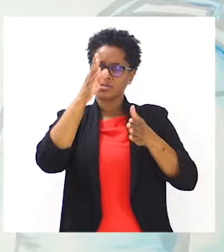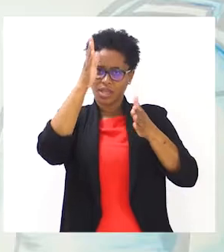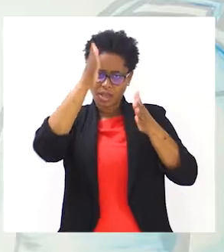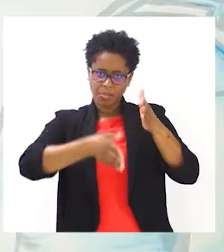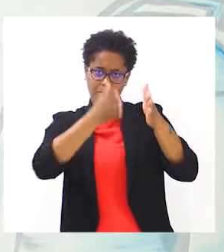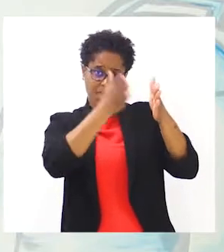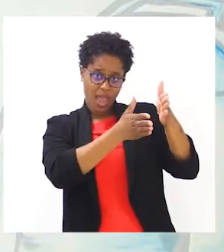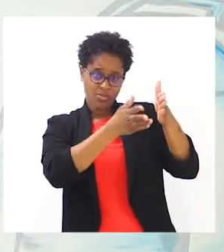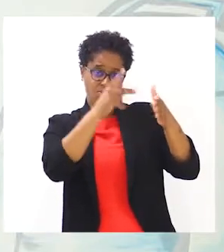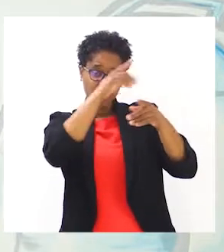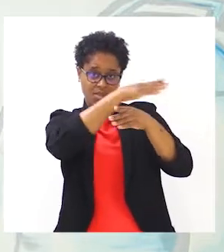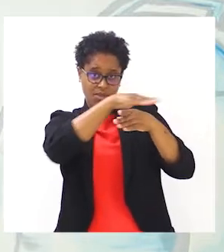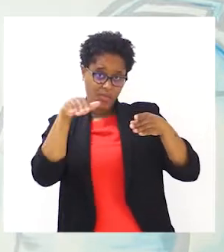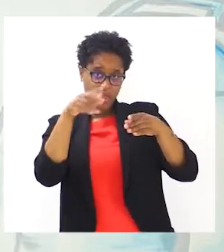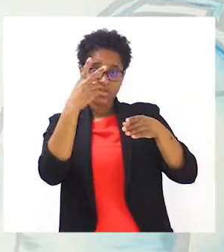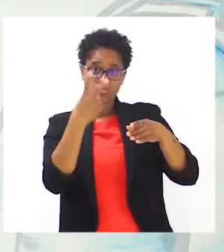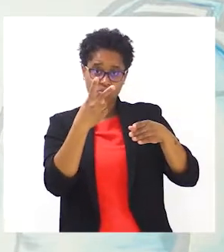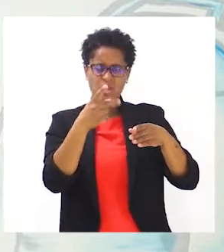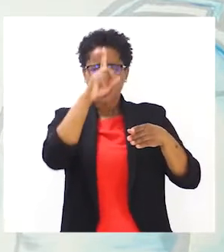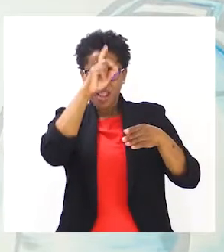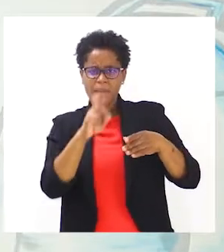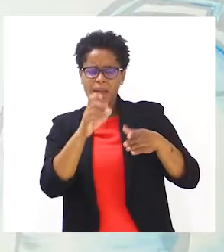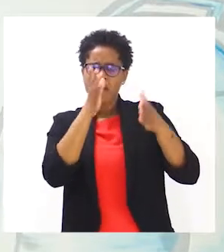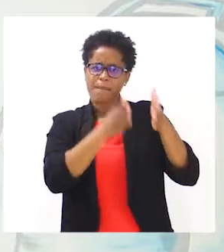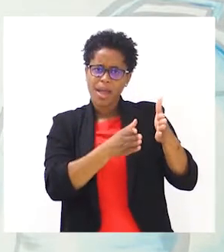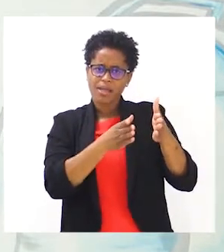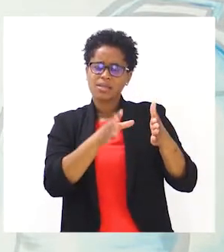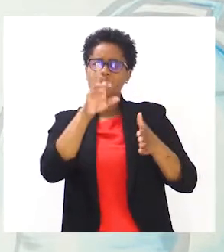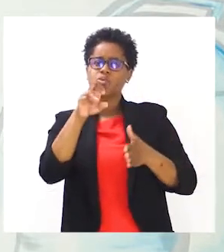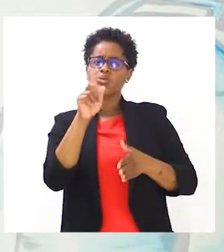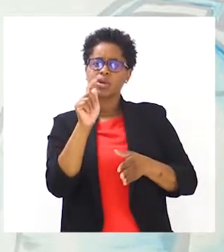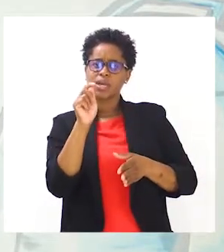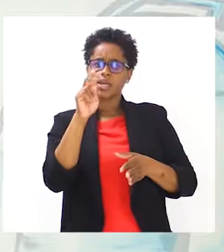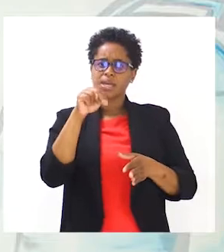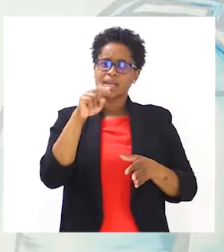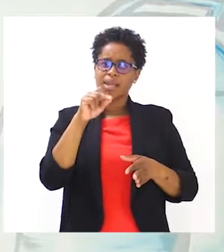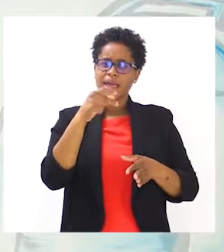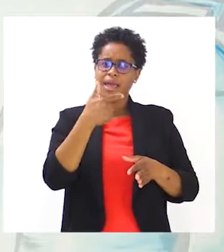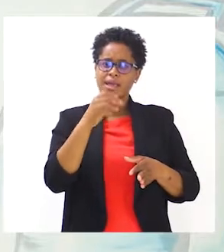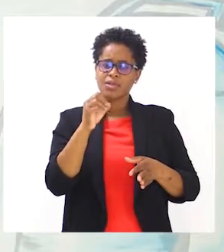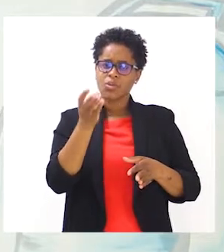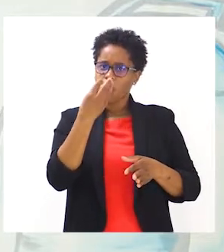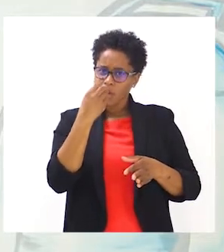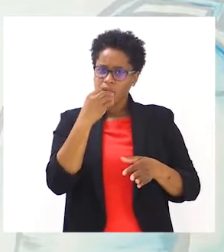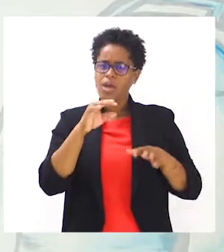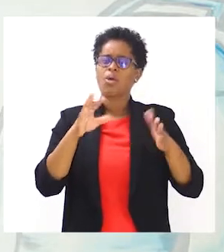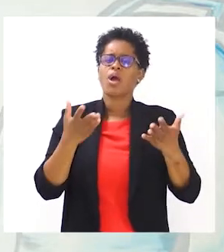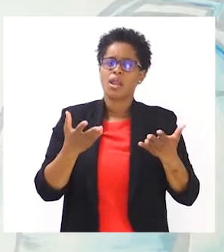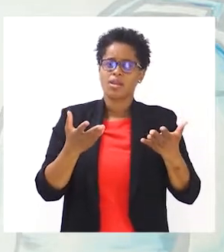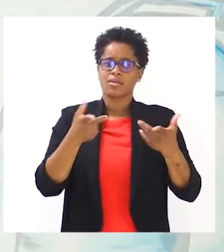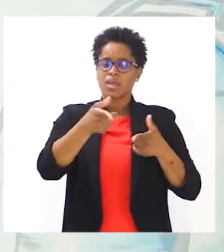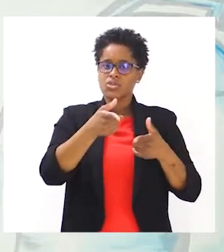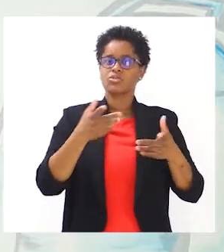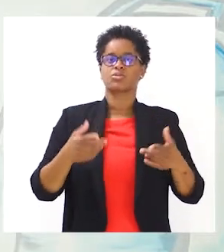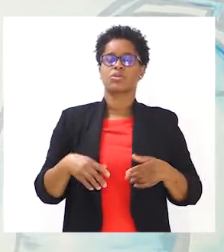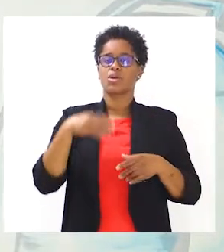partes. Estão a lembrar da parte que o Renato comeu? Era que porção? Isso